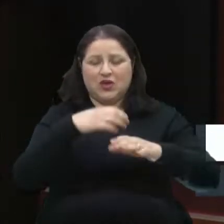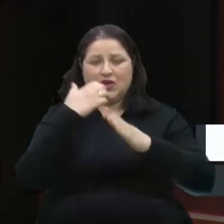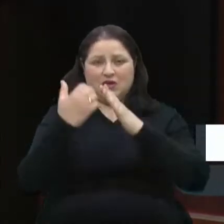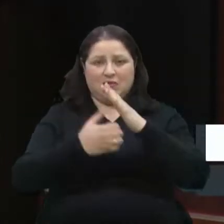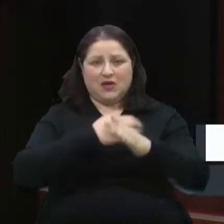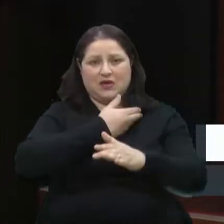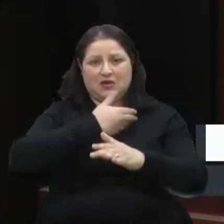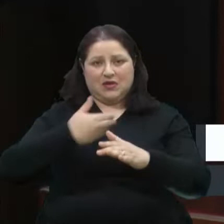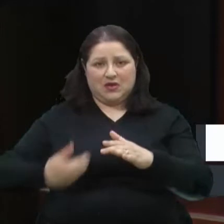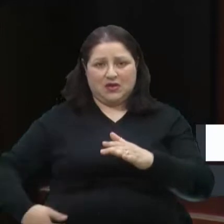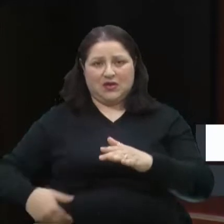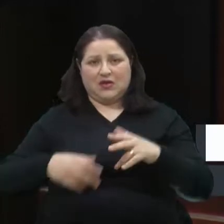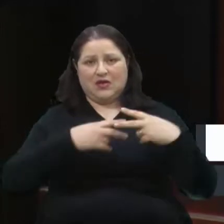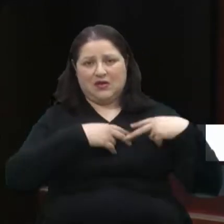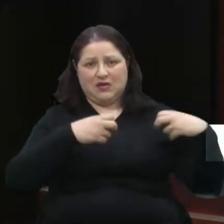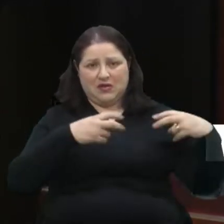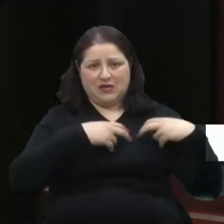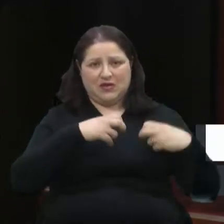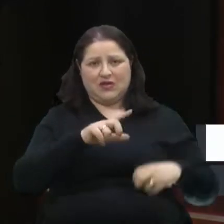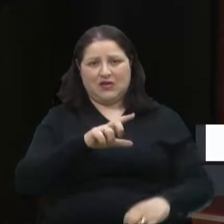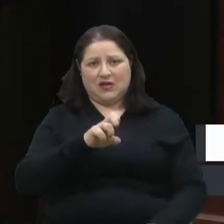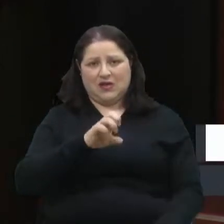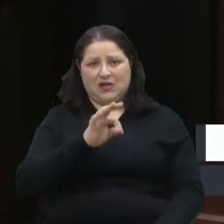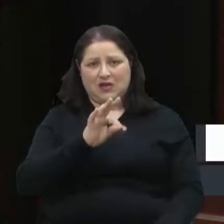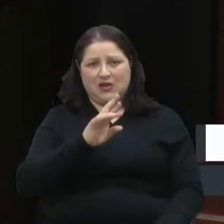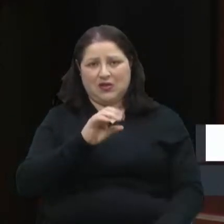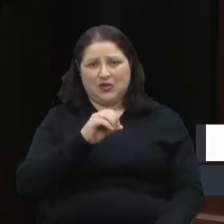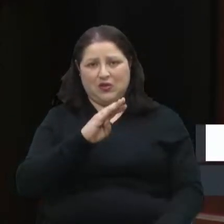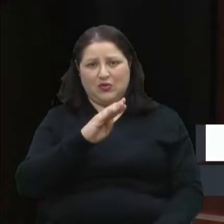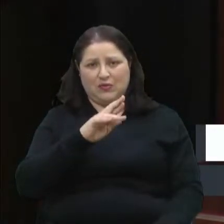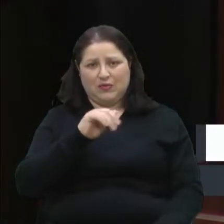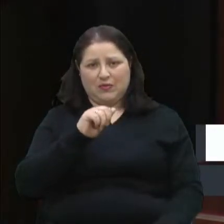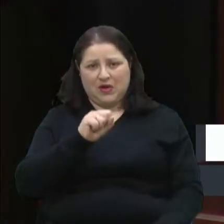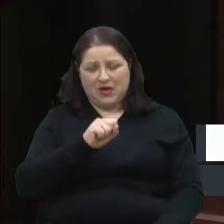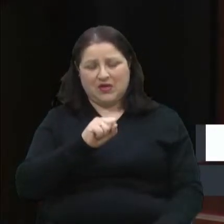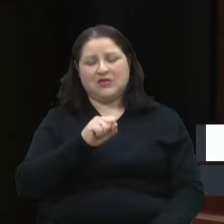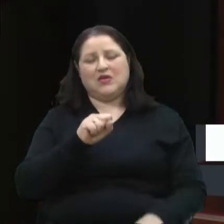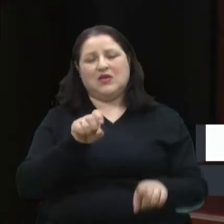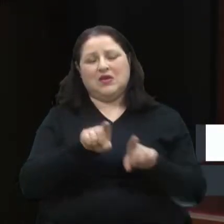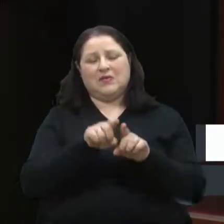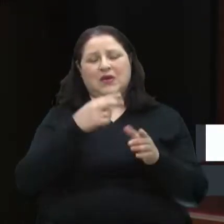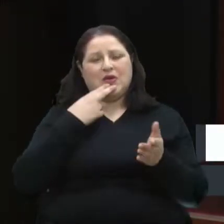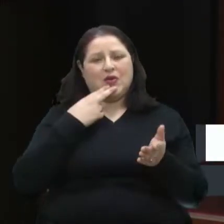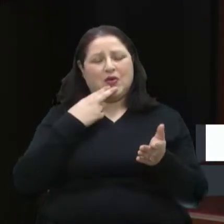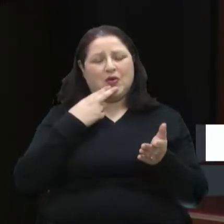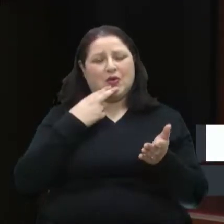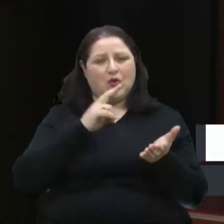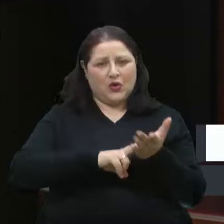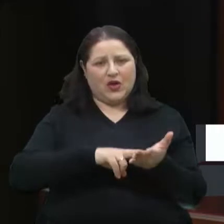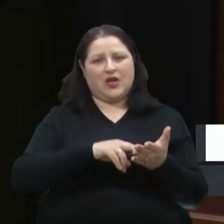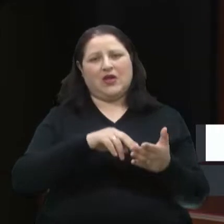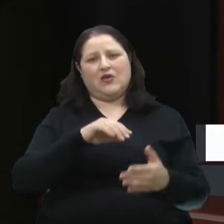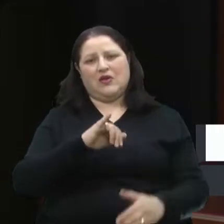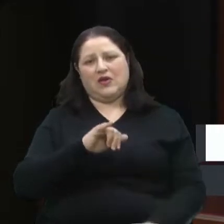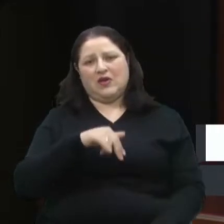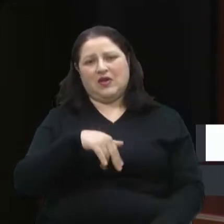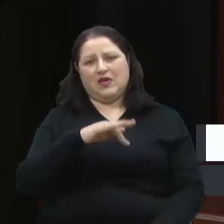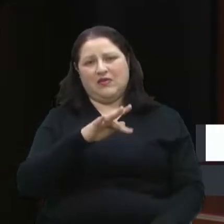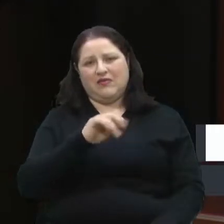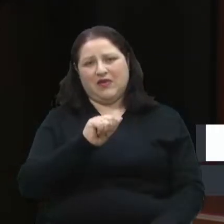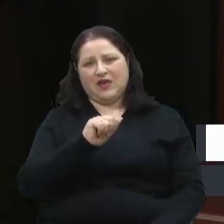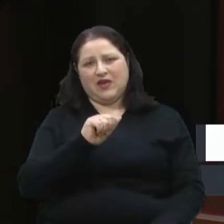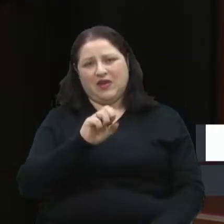pela Petrobras, Eletrobras, Correios e Infraero, agora por meio de uma PEC de transição